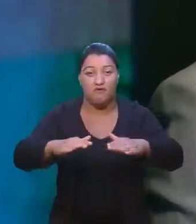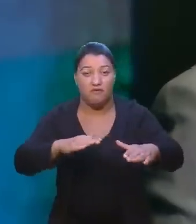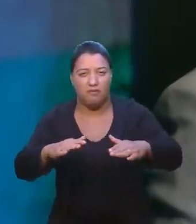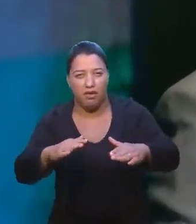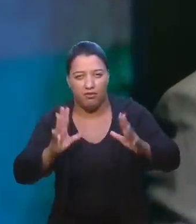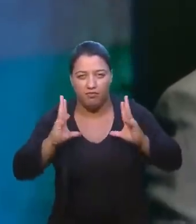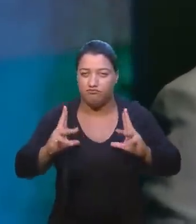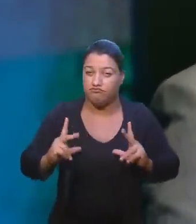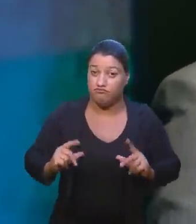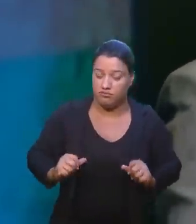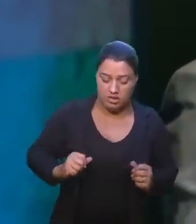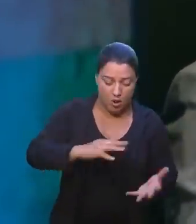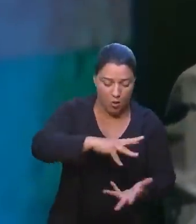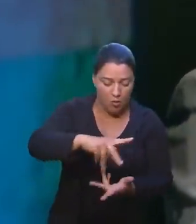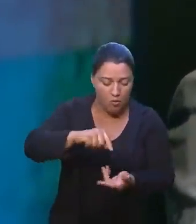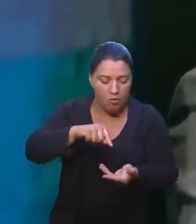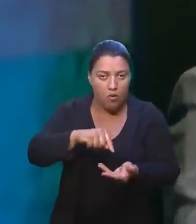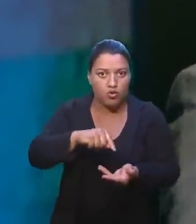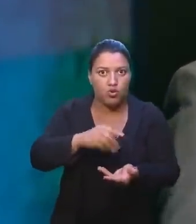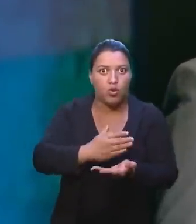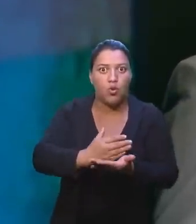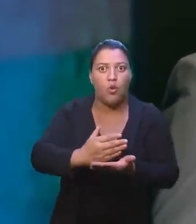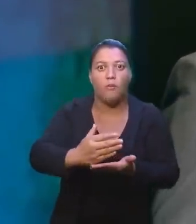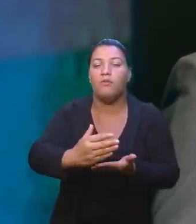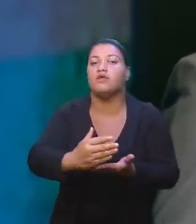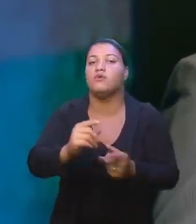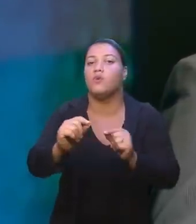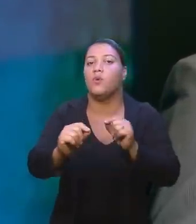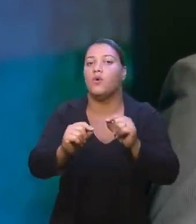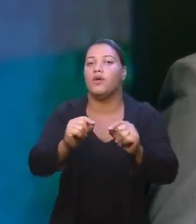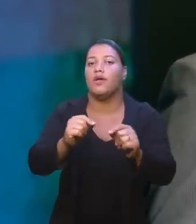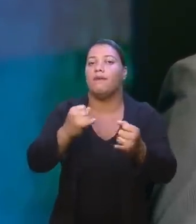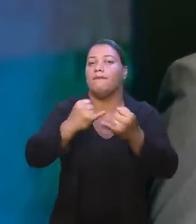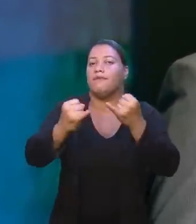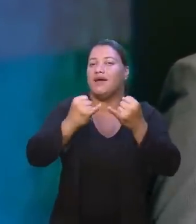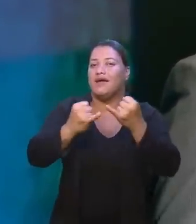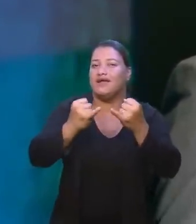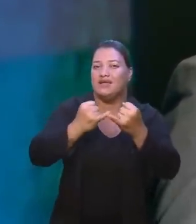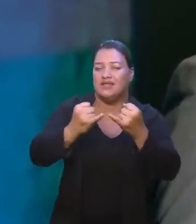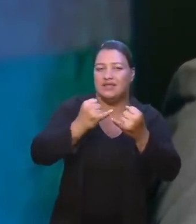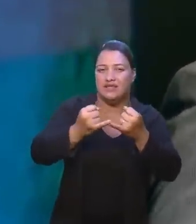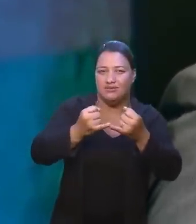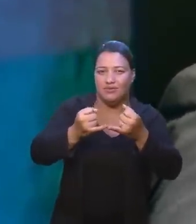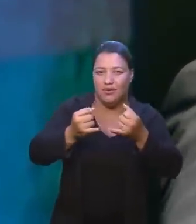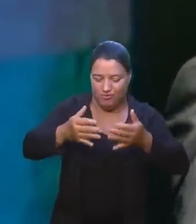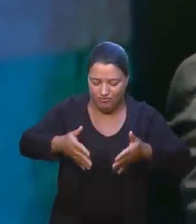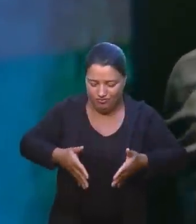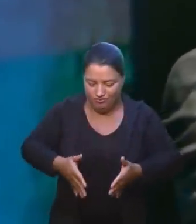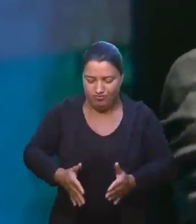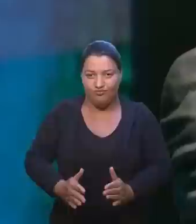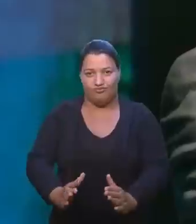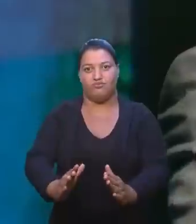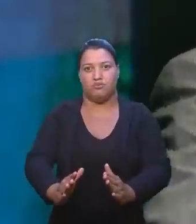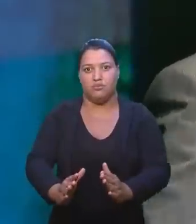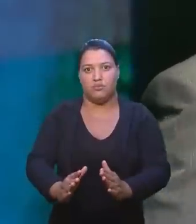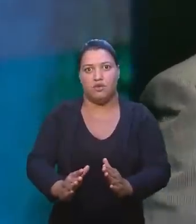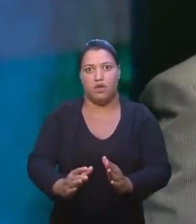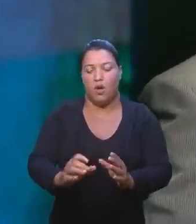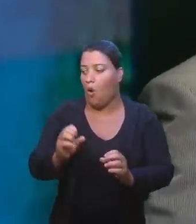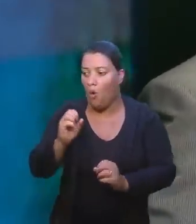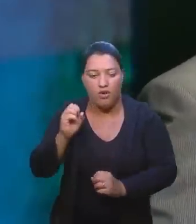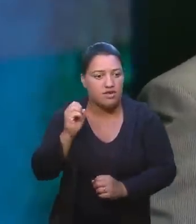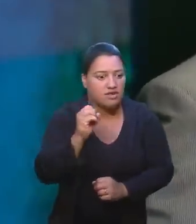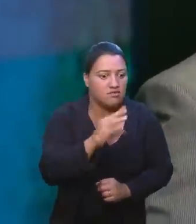entrando em trabalho de parto. O que é parto? Parto é expulsão. A